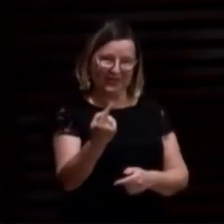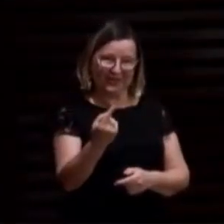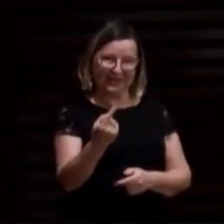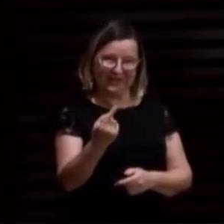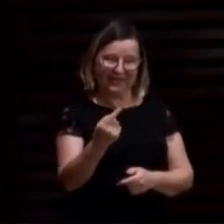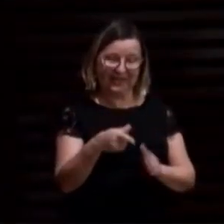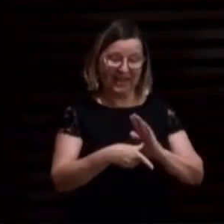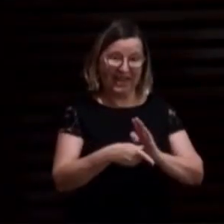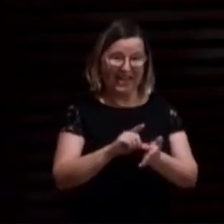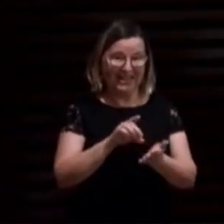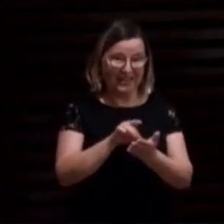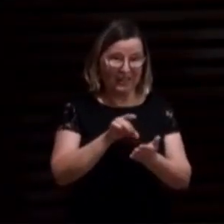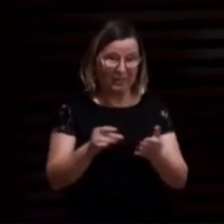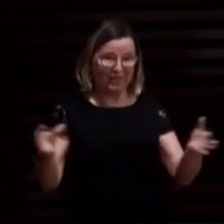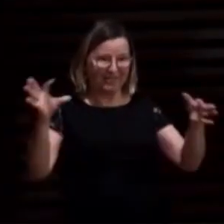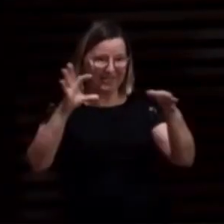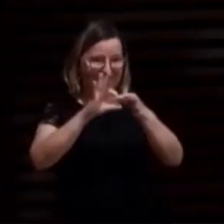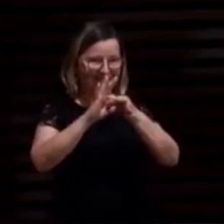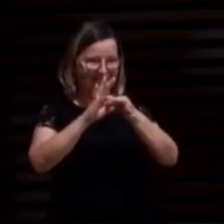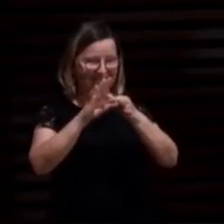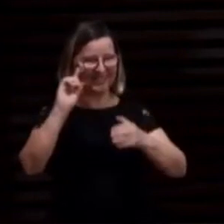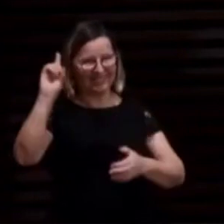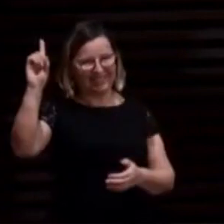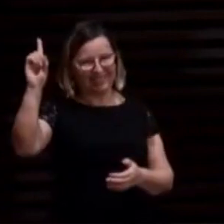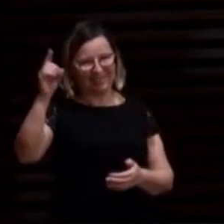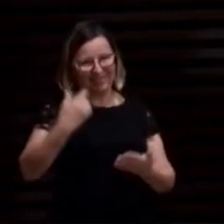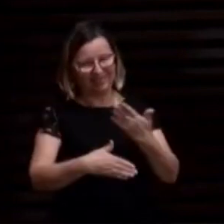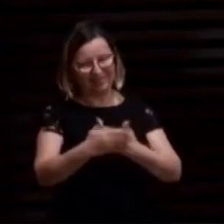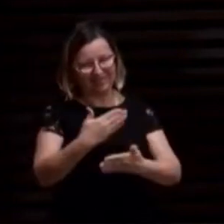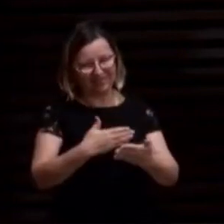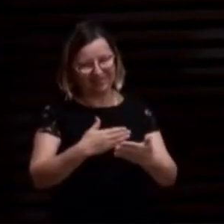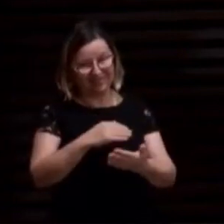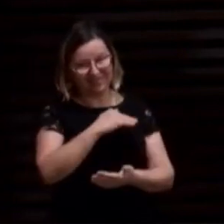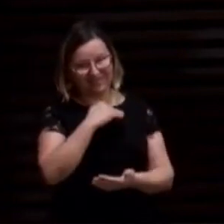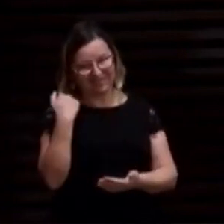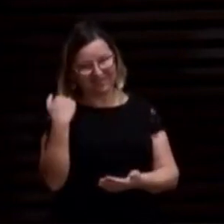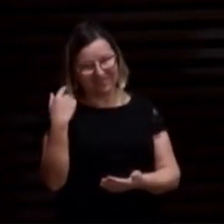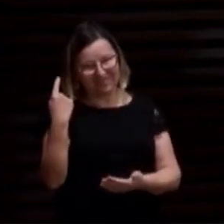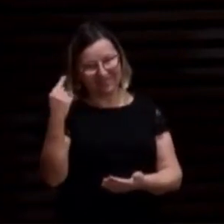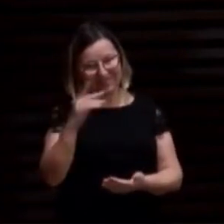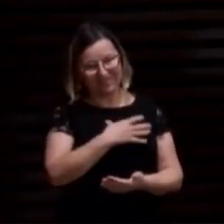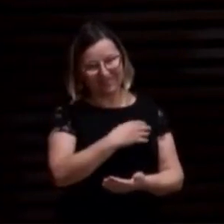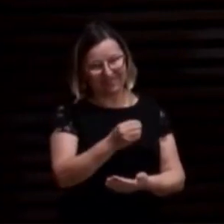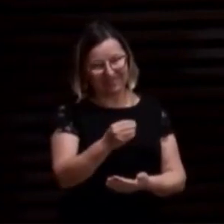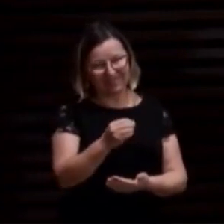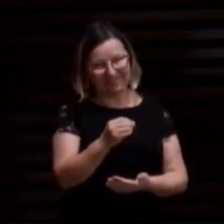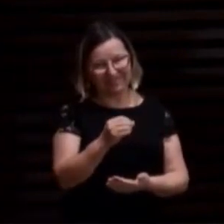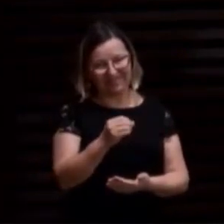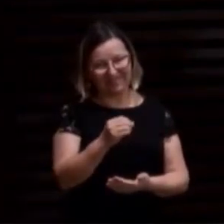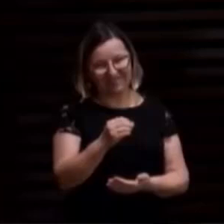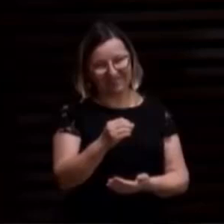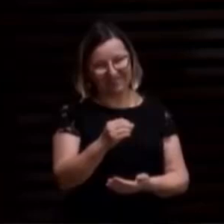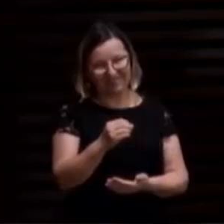fomos reconciliados com Deus, mediante a morte do seu Filho. O